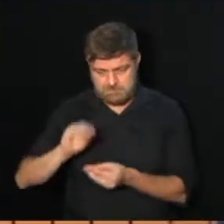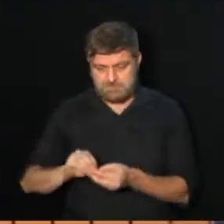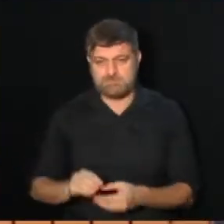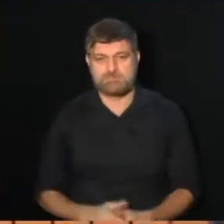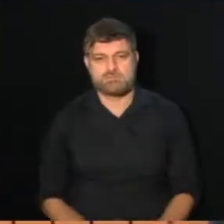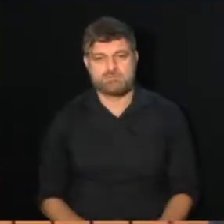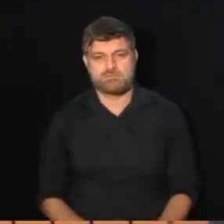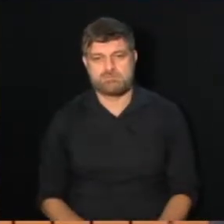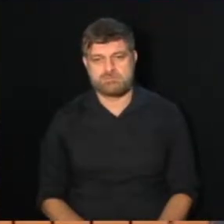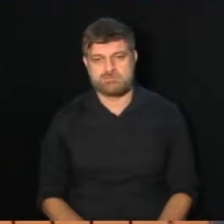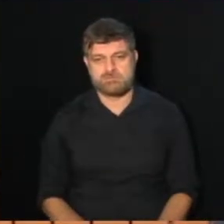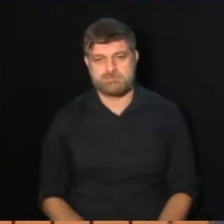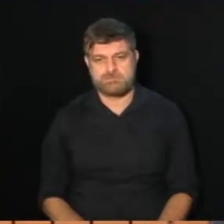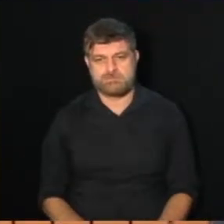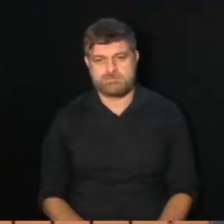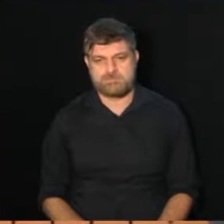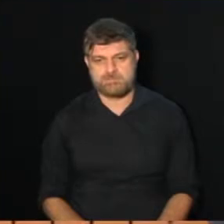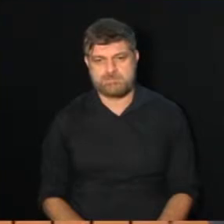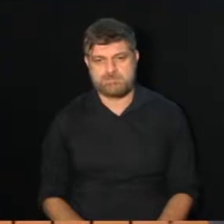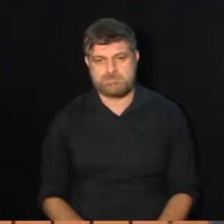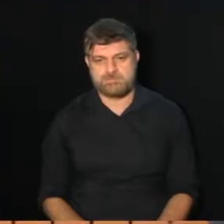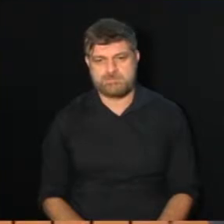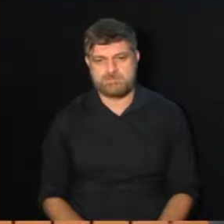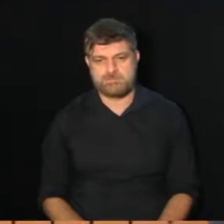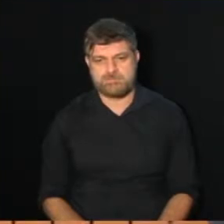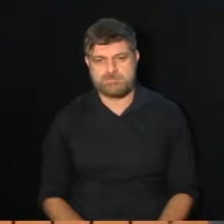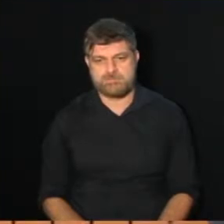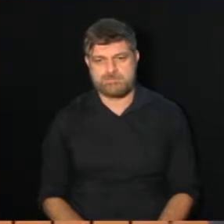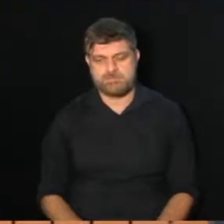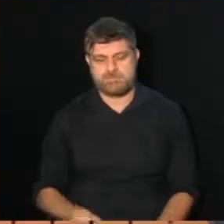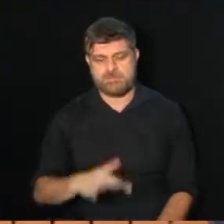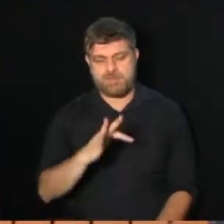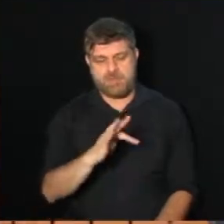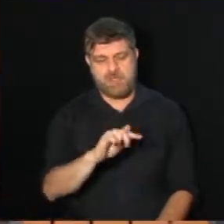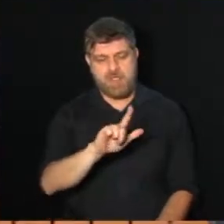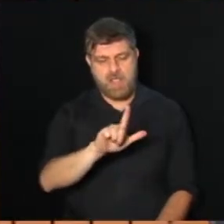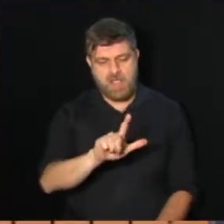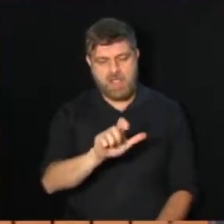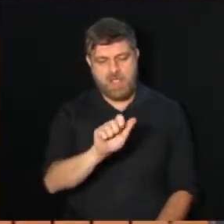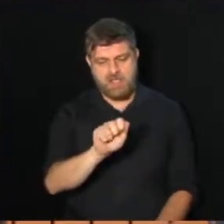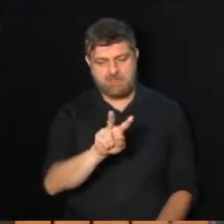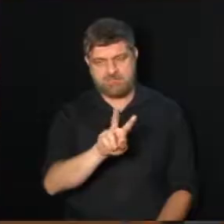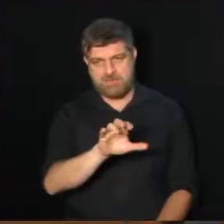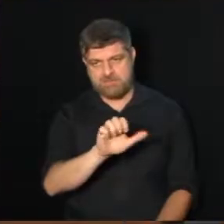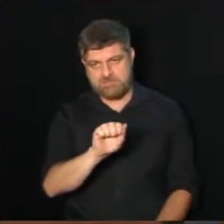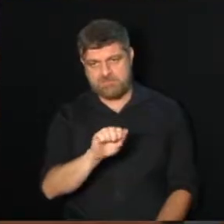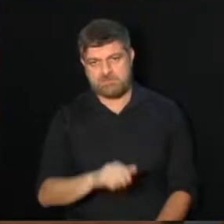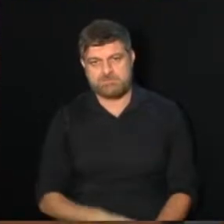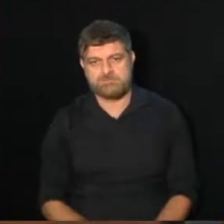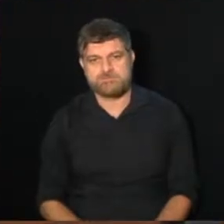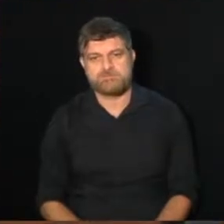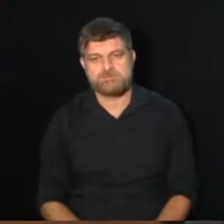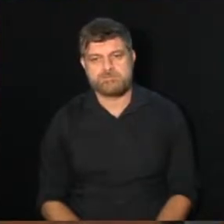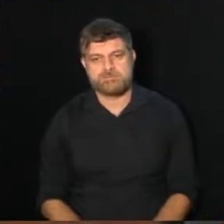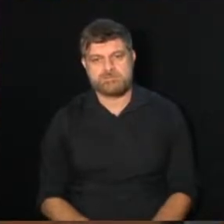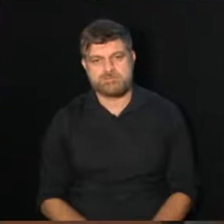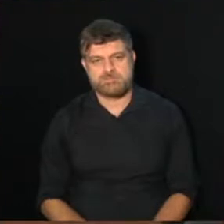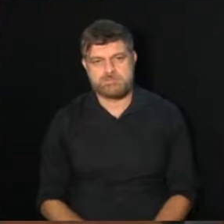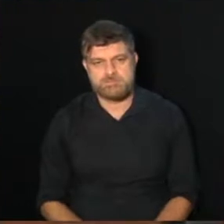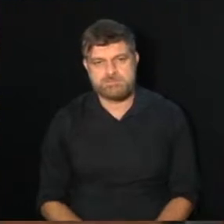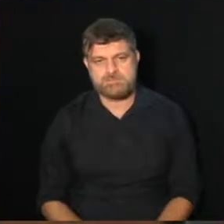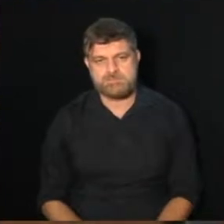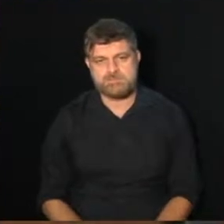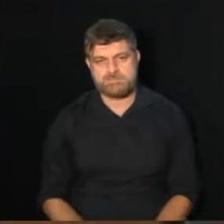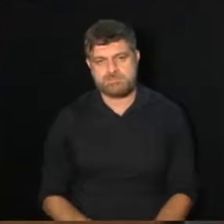ou Flávia? Desculpa. A Thaís é da OAB. Eu passo para a Flávia. Thaís. É